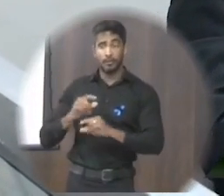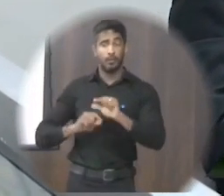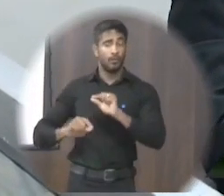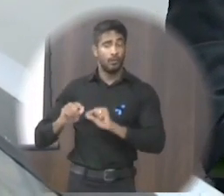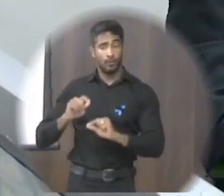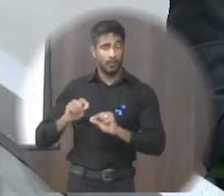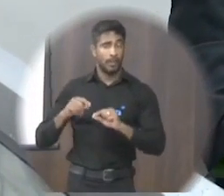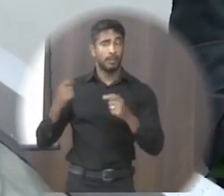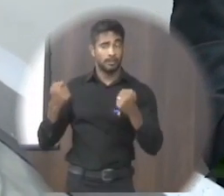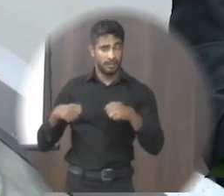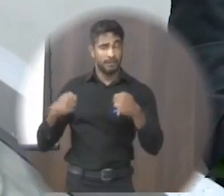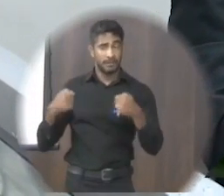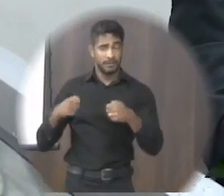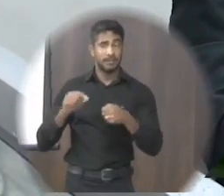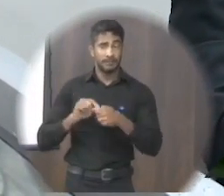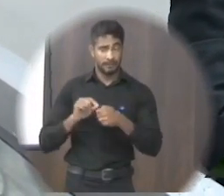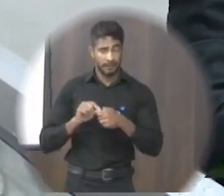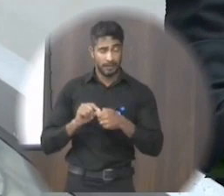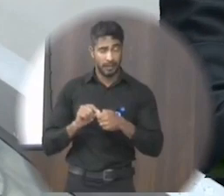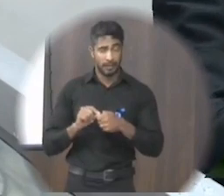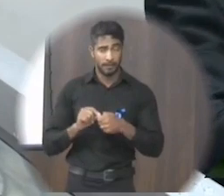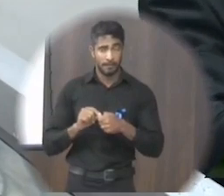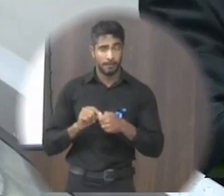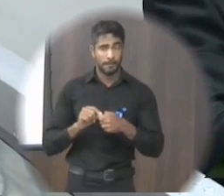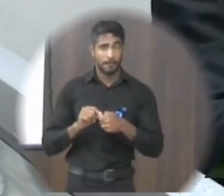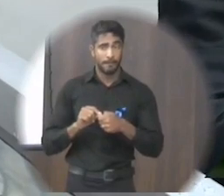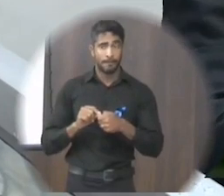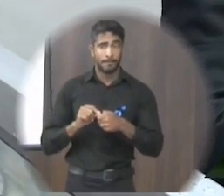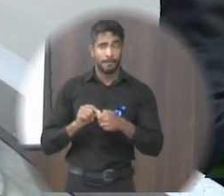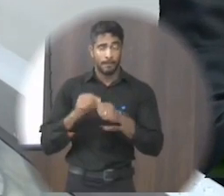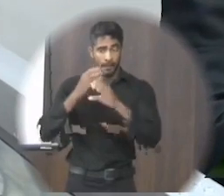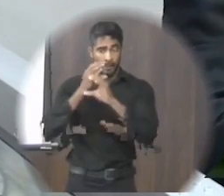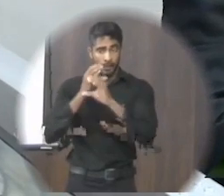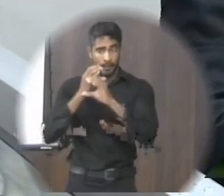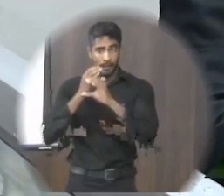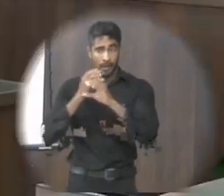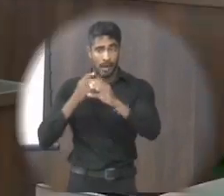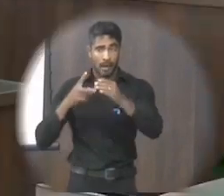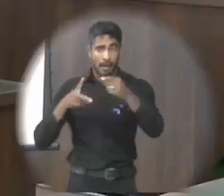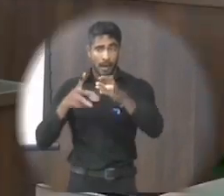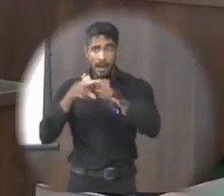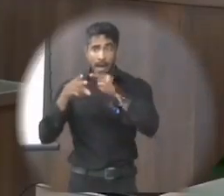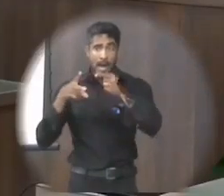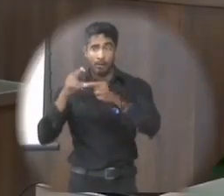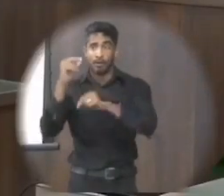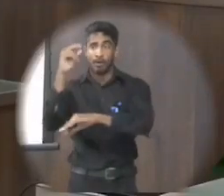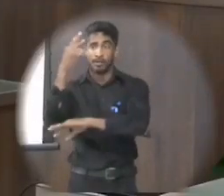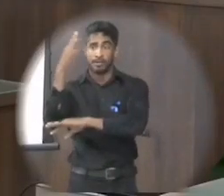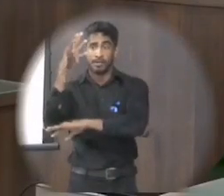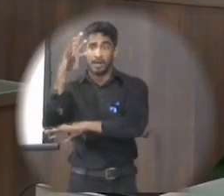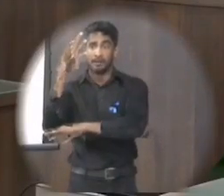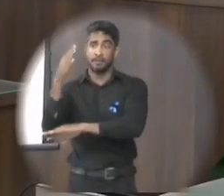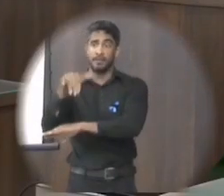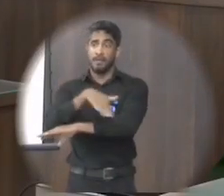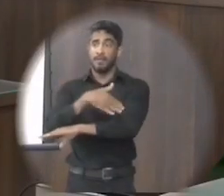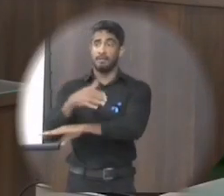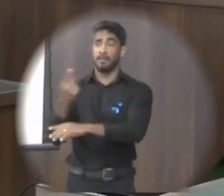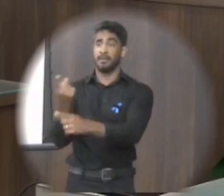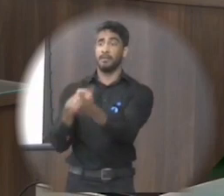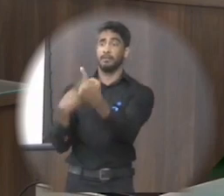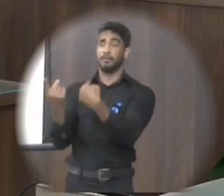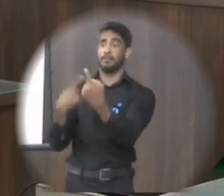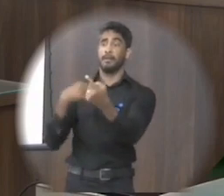seguinte indicação de necessidade. Providências visando a poda dos galhos das árvores na Avenida Manuel Ataíde, nesta